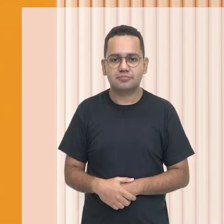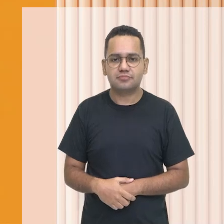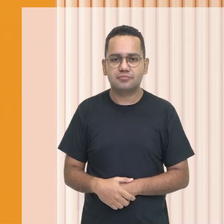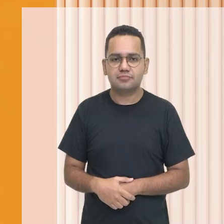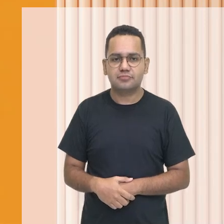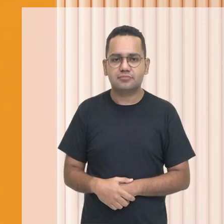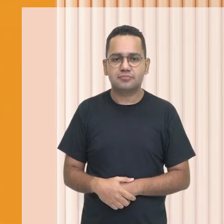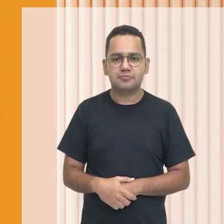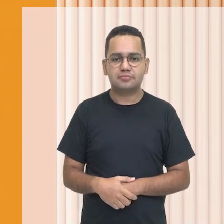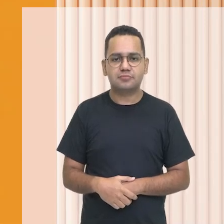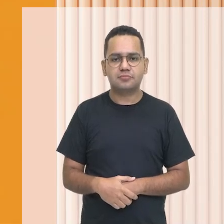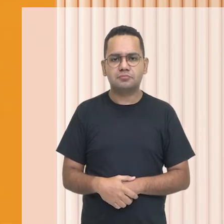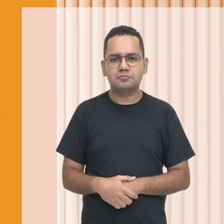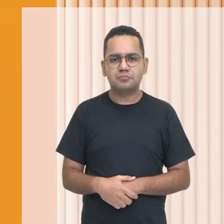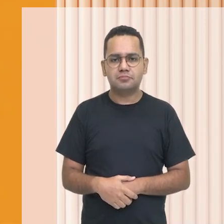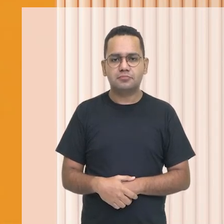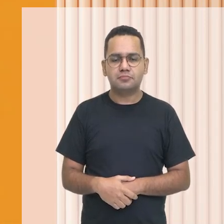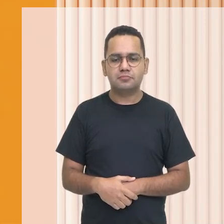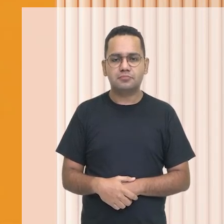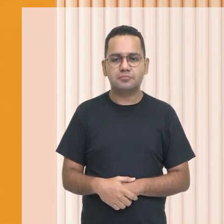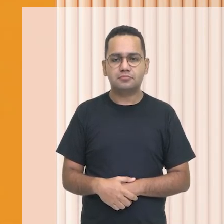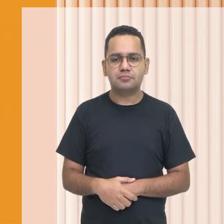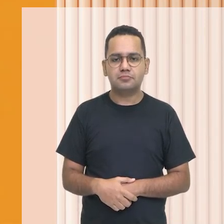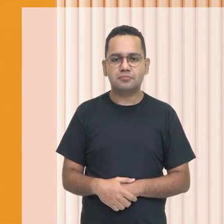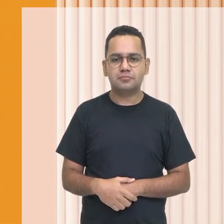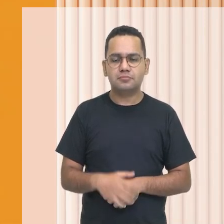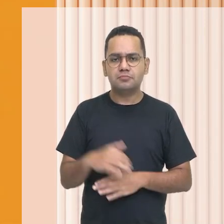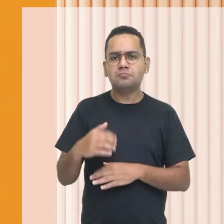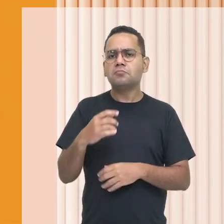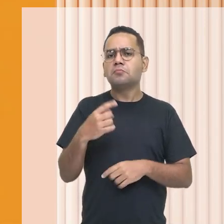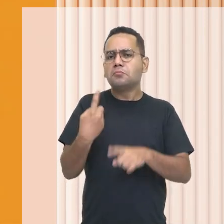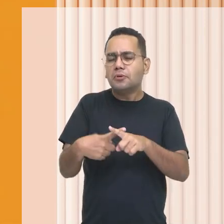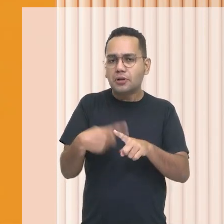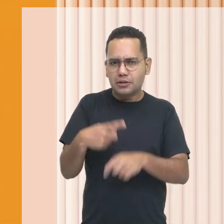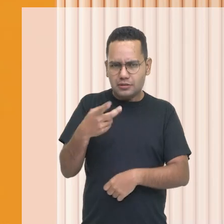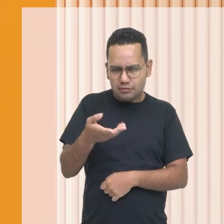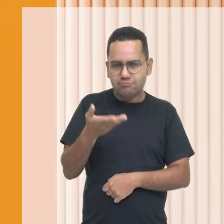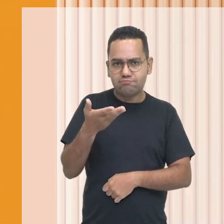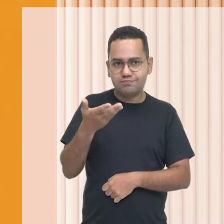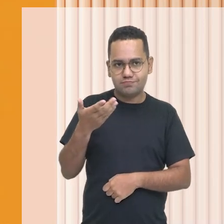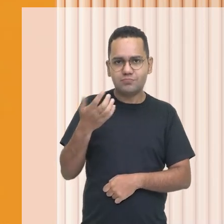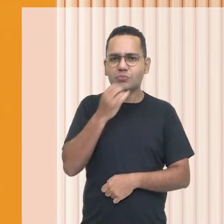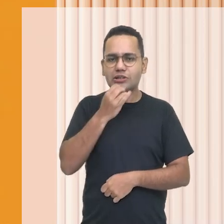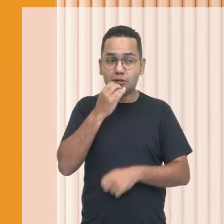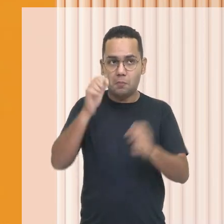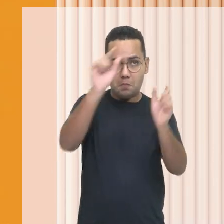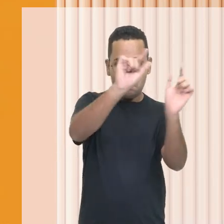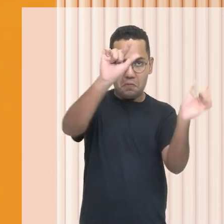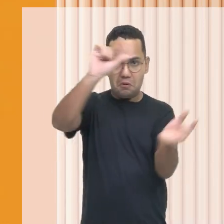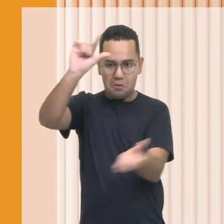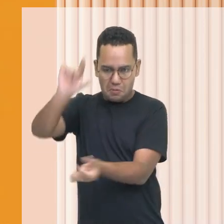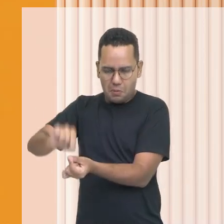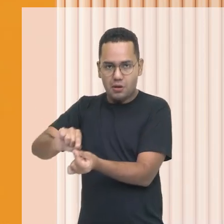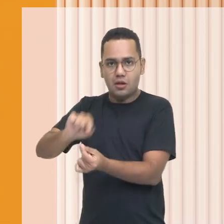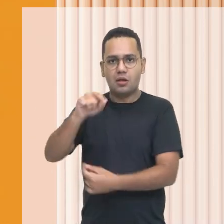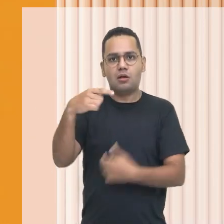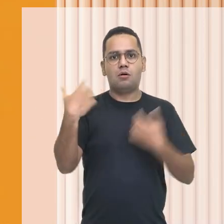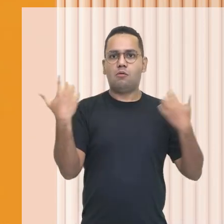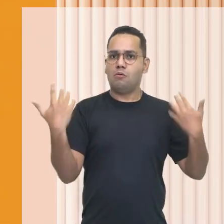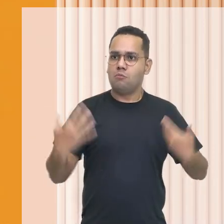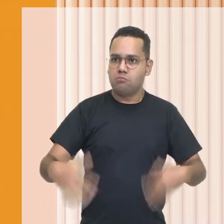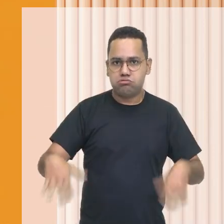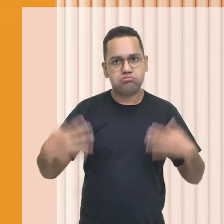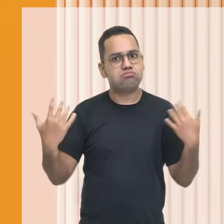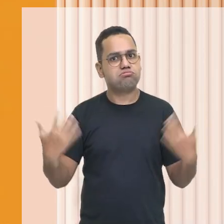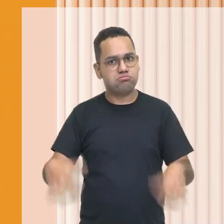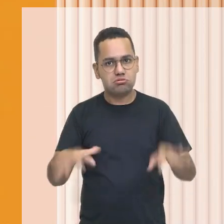Brasil, sabemos, que é um país com, né, dimensões continentais. E aí você vai ter, né,